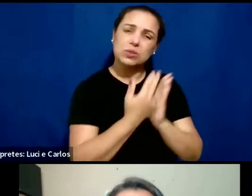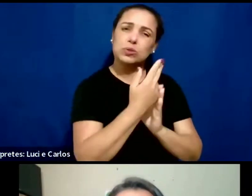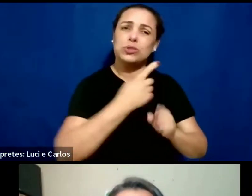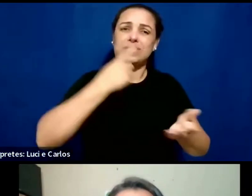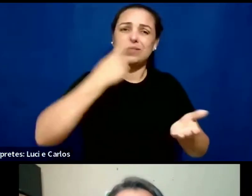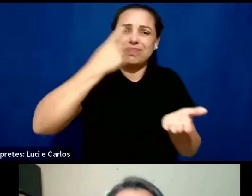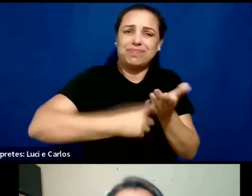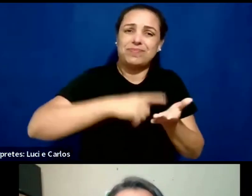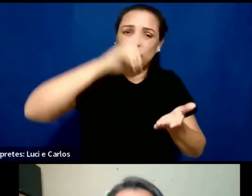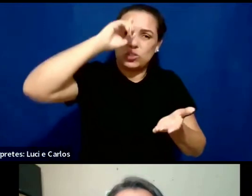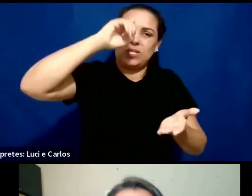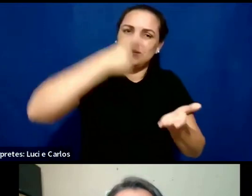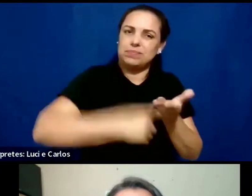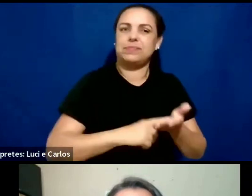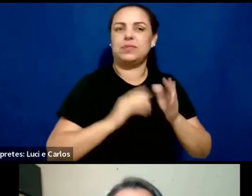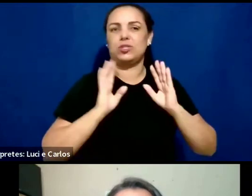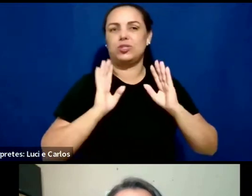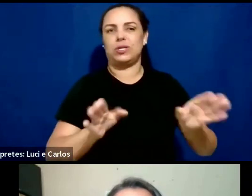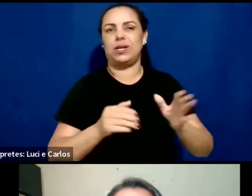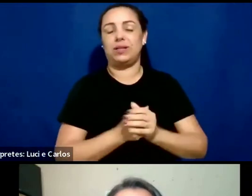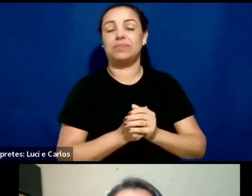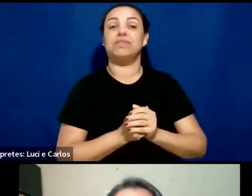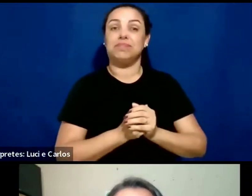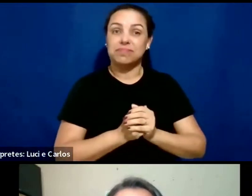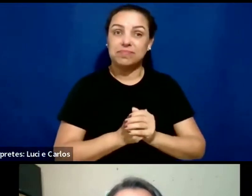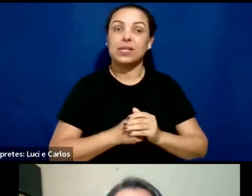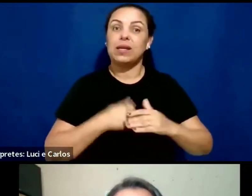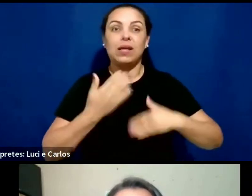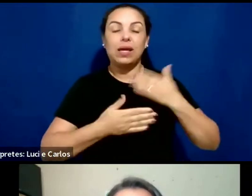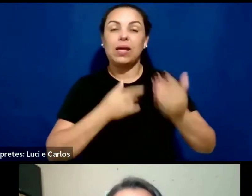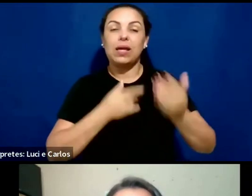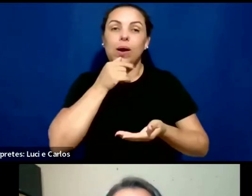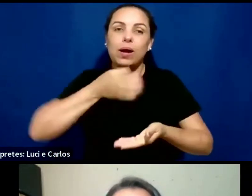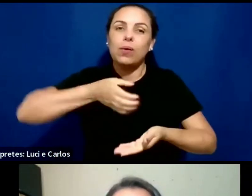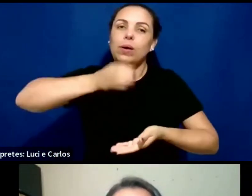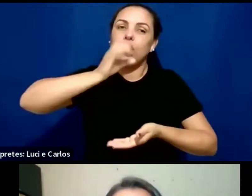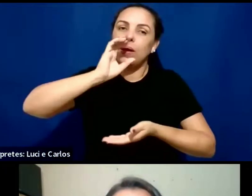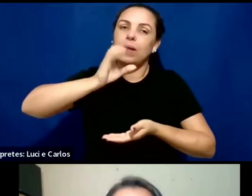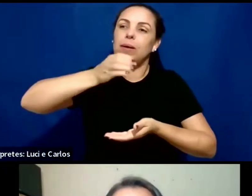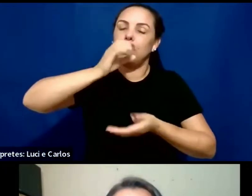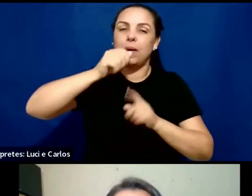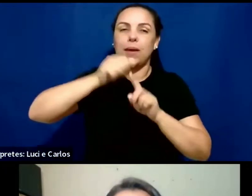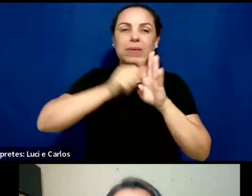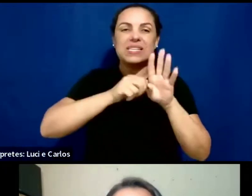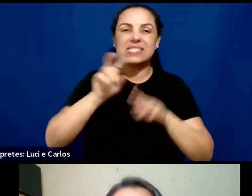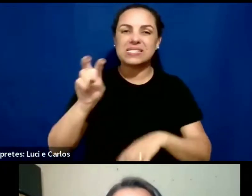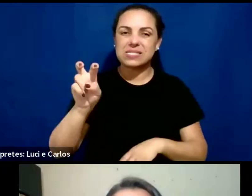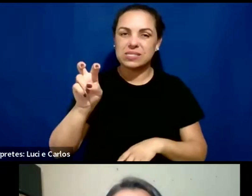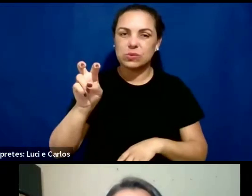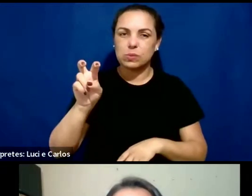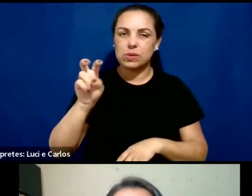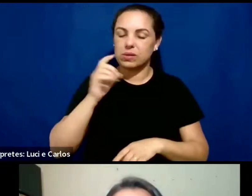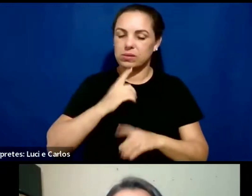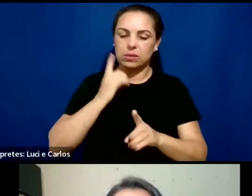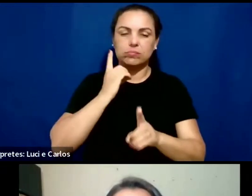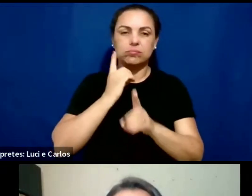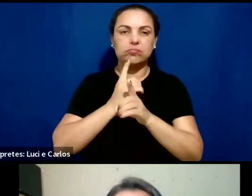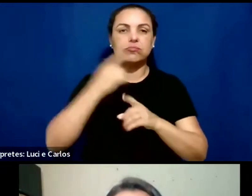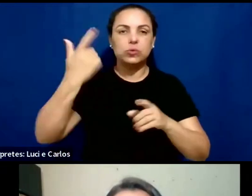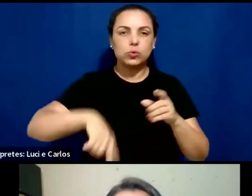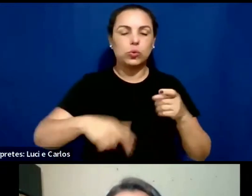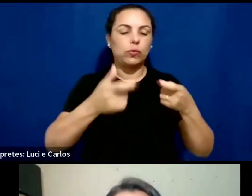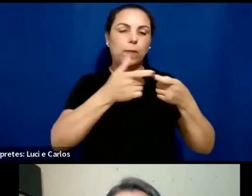esse resultado assim, de forma surpreendente. Em 5 meses de uso da água, mais ou menos, eu refiz todos